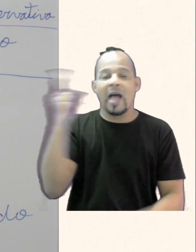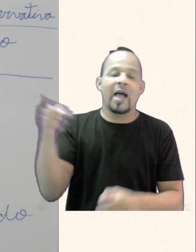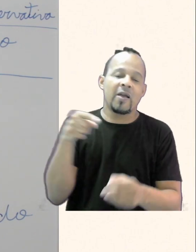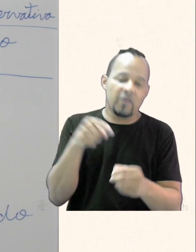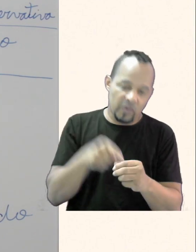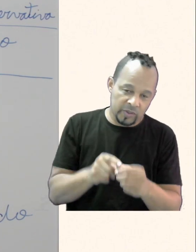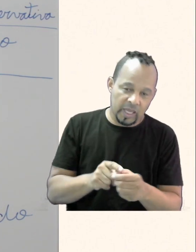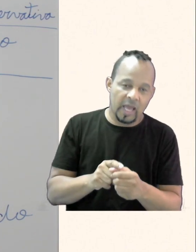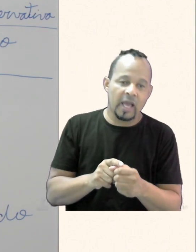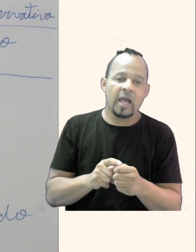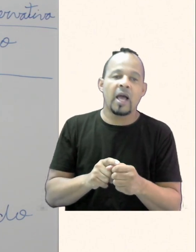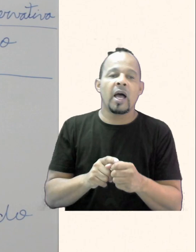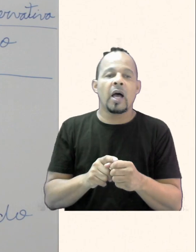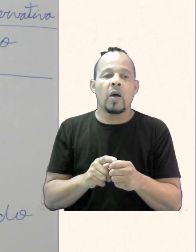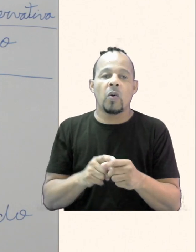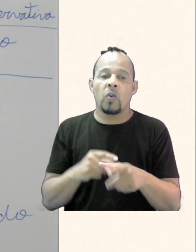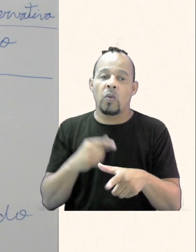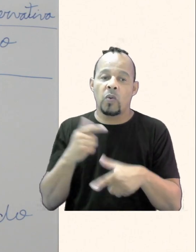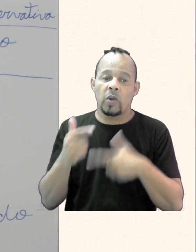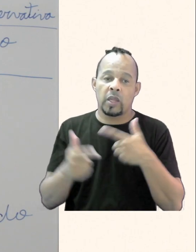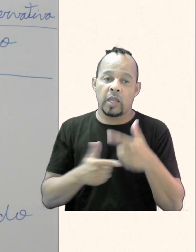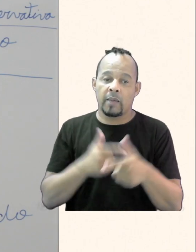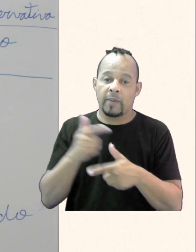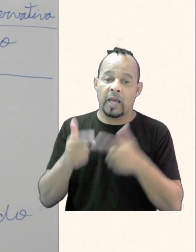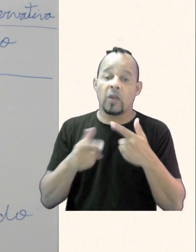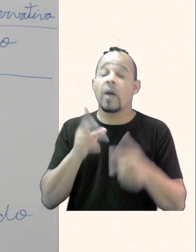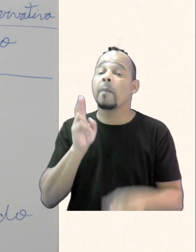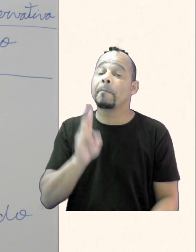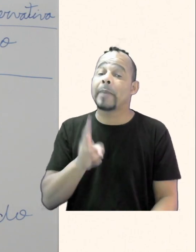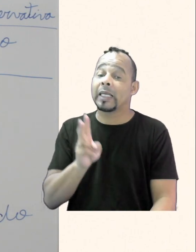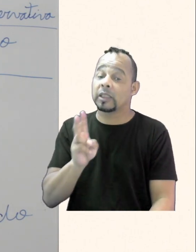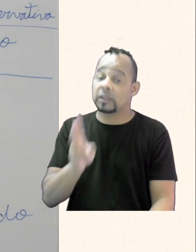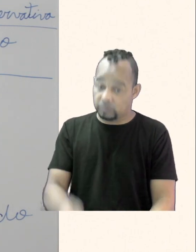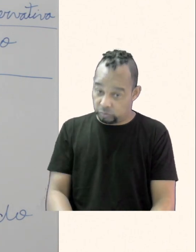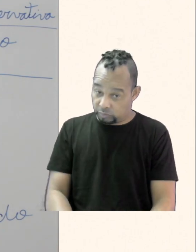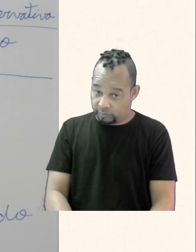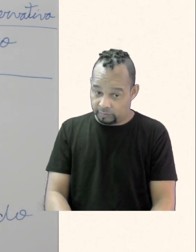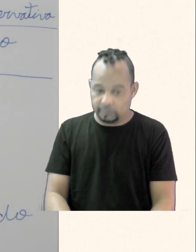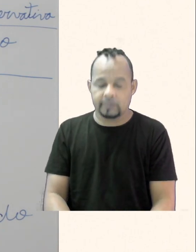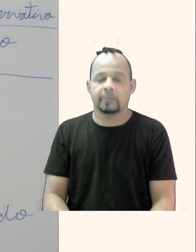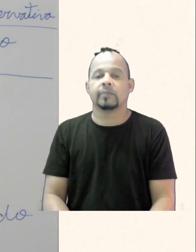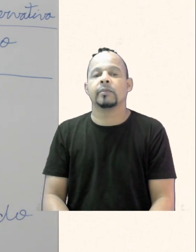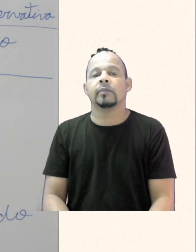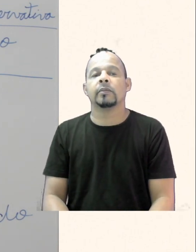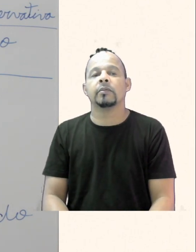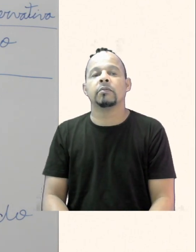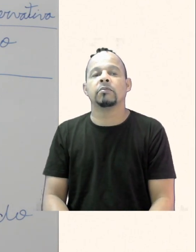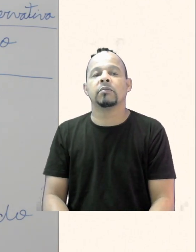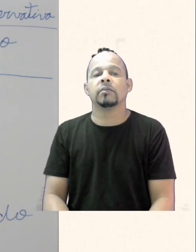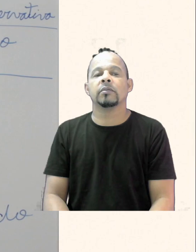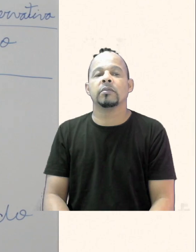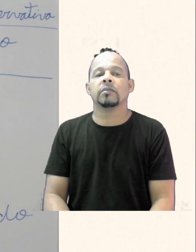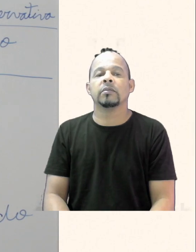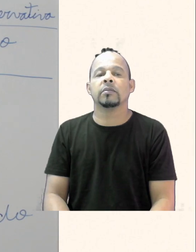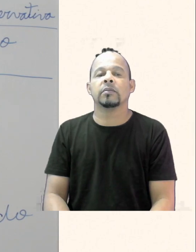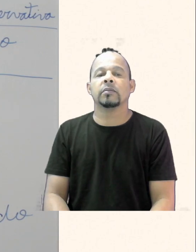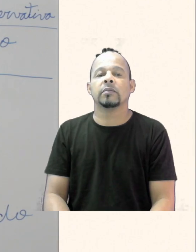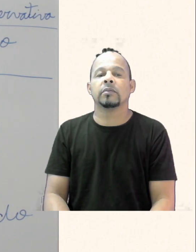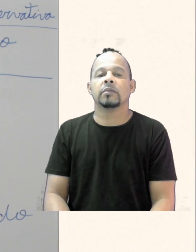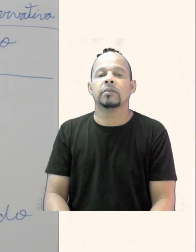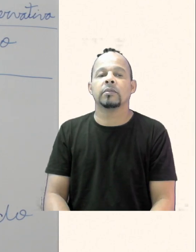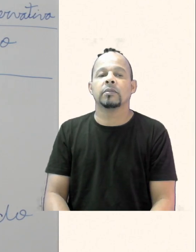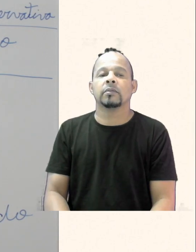ponto, o trabalho será o mesmo. Bacana? Ou seja, é muito bom saber que a